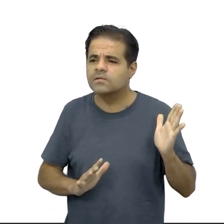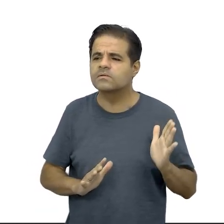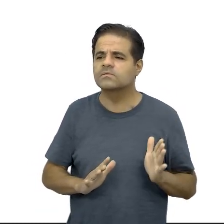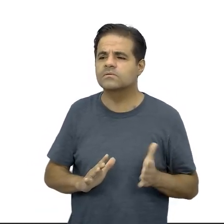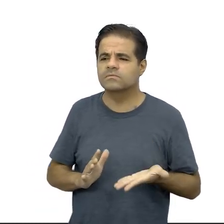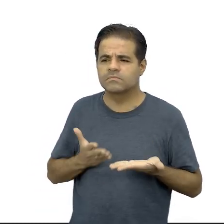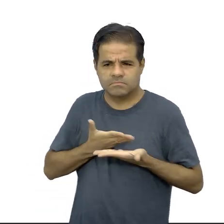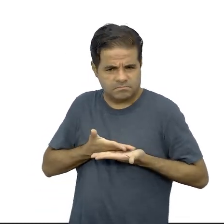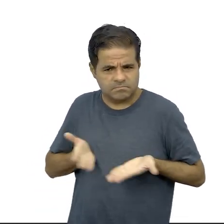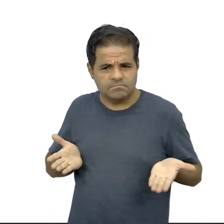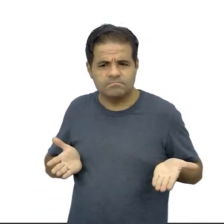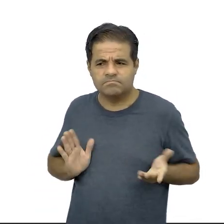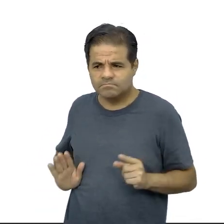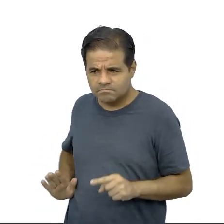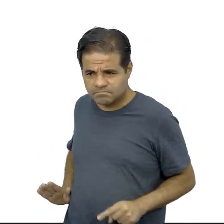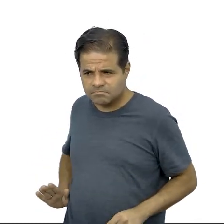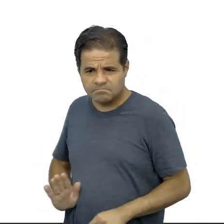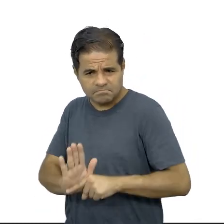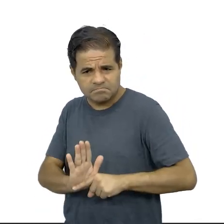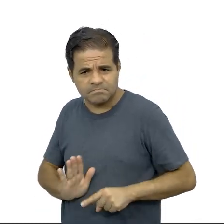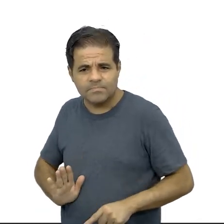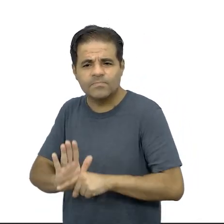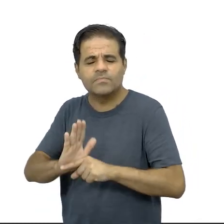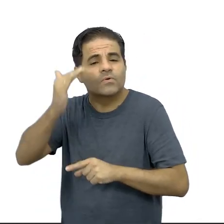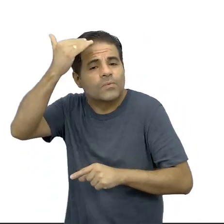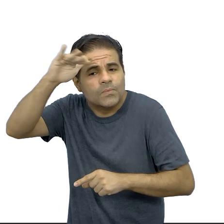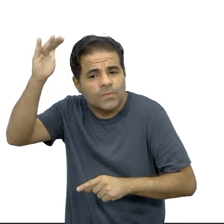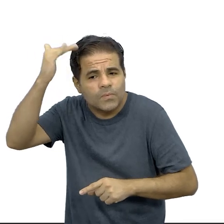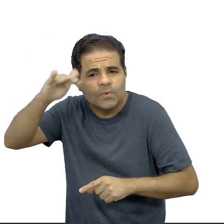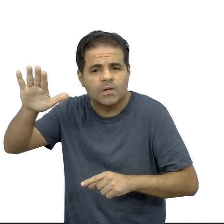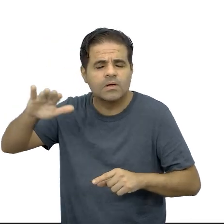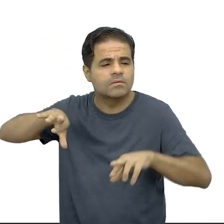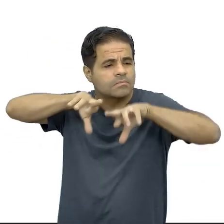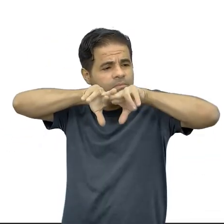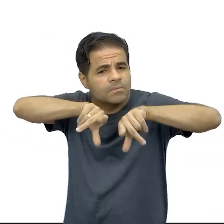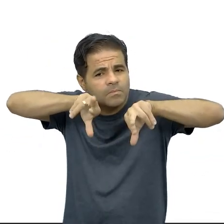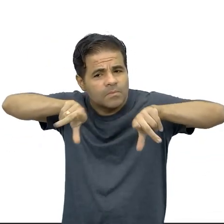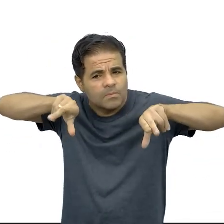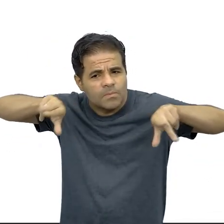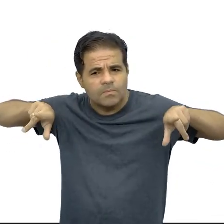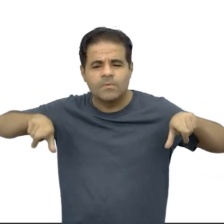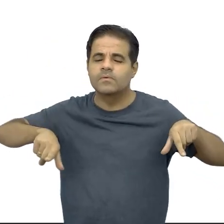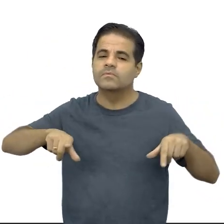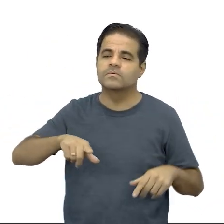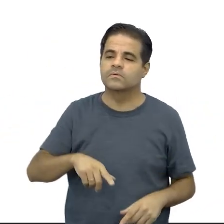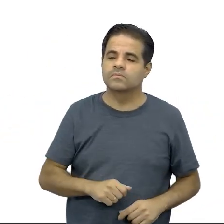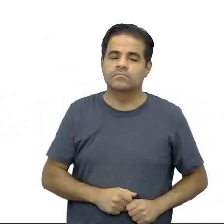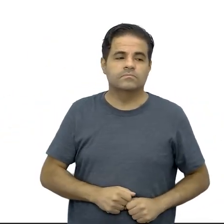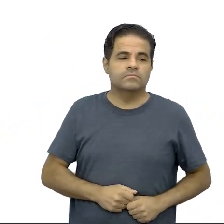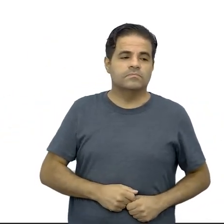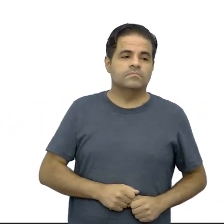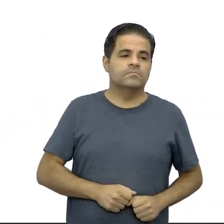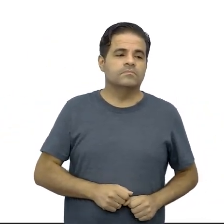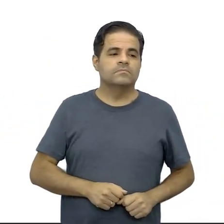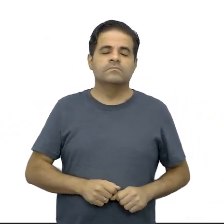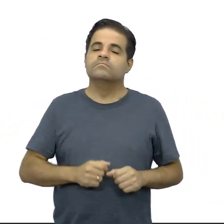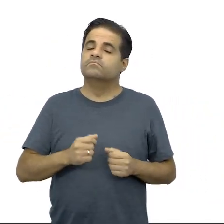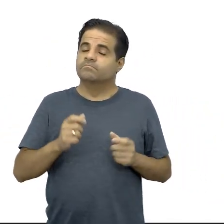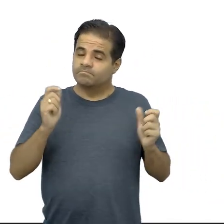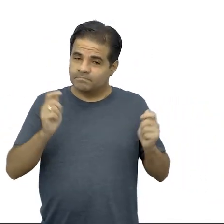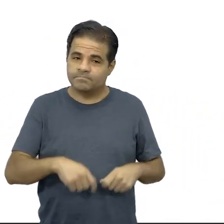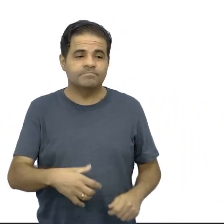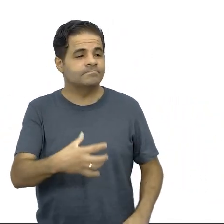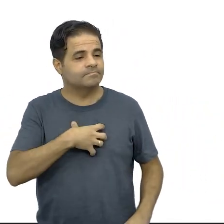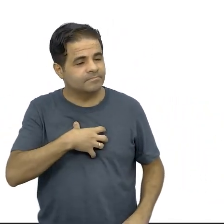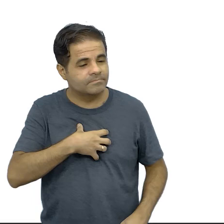dos biomas, ele auxilia na compreensão sobre as diferenças e as semelhanças entre as espécies, de